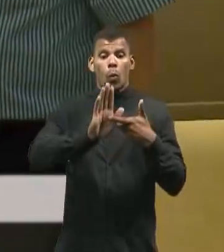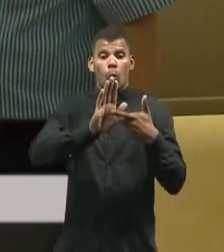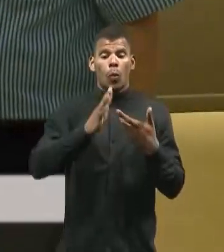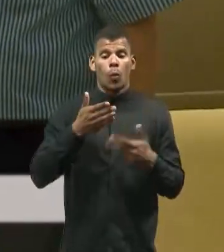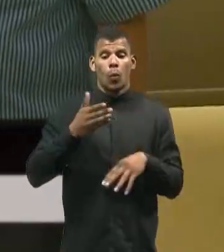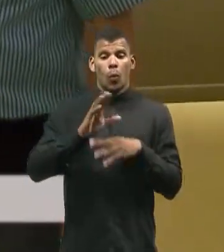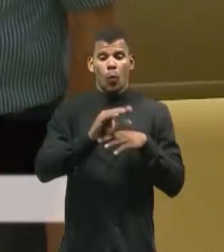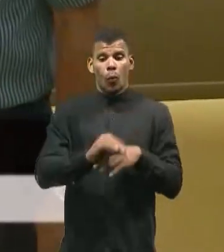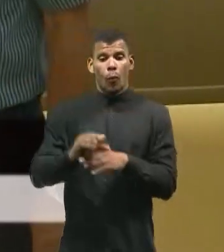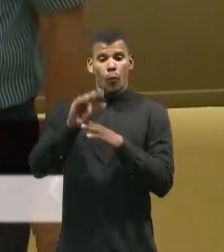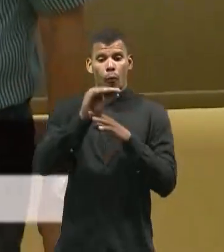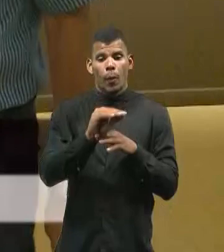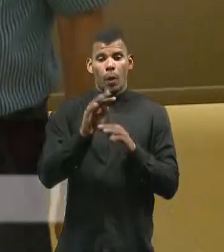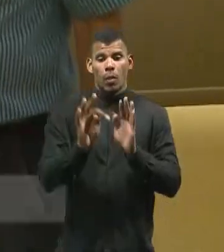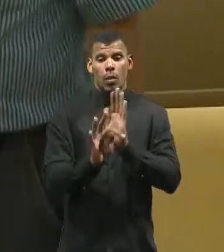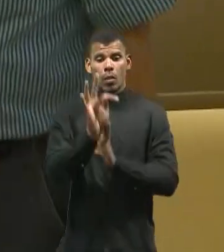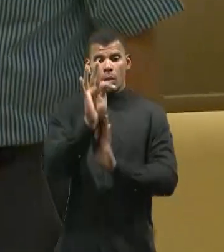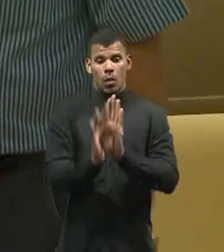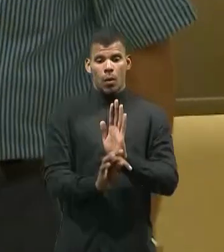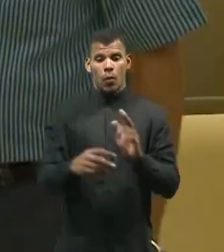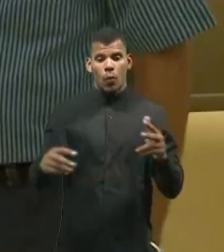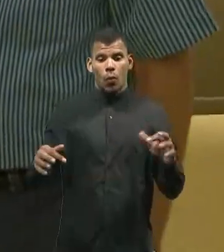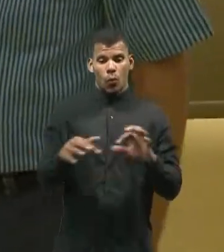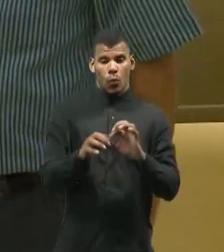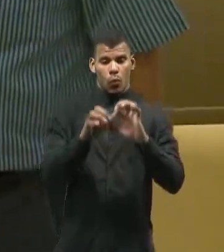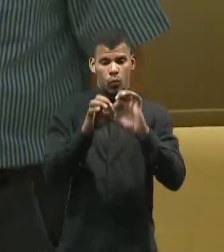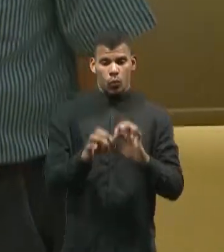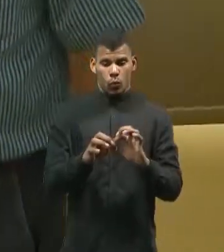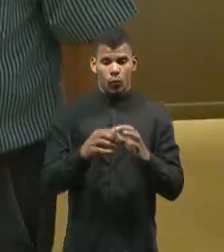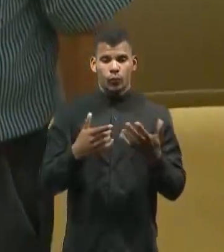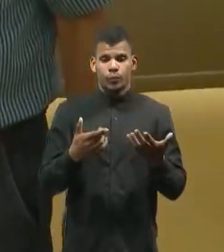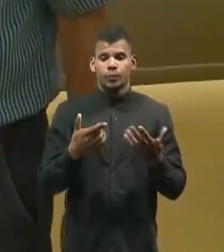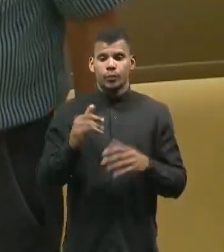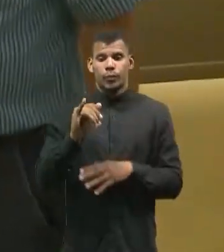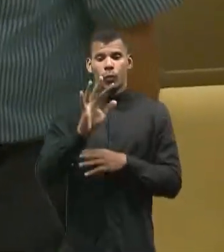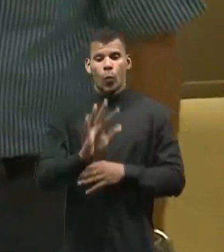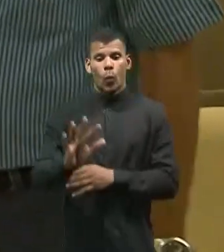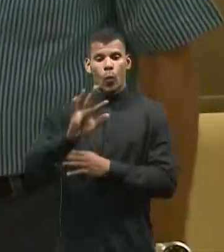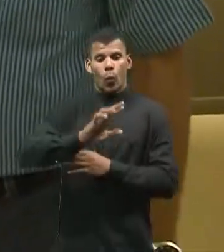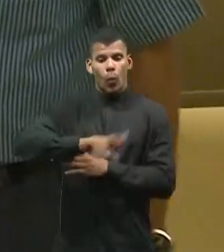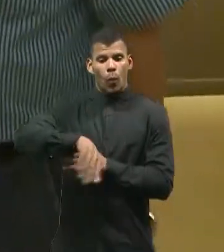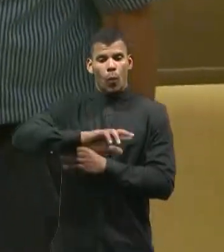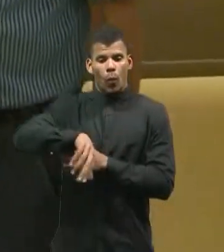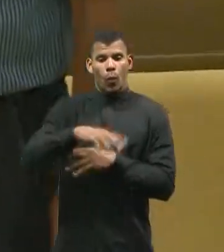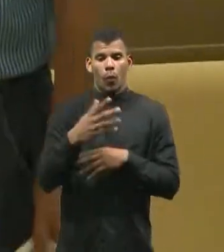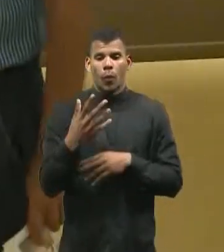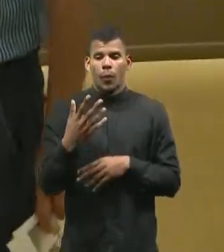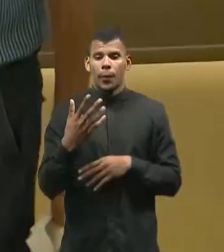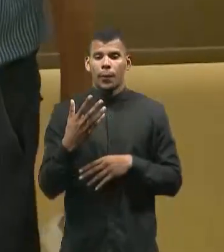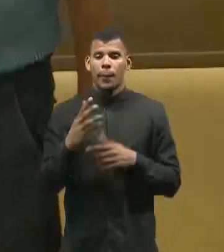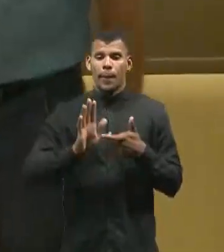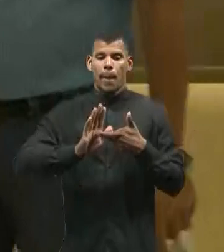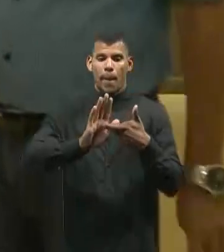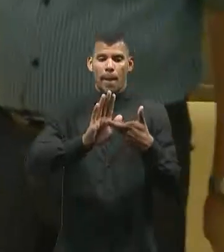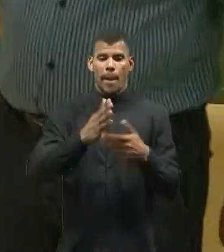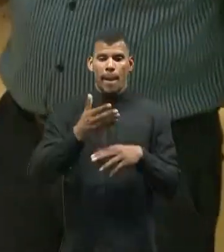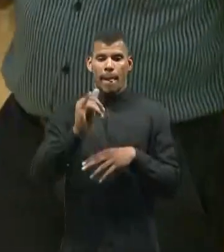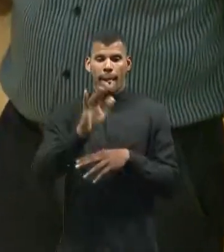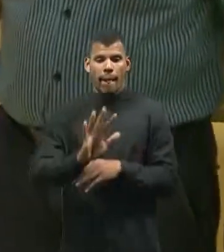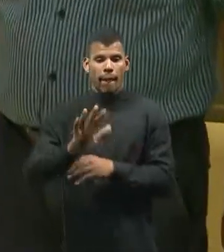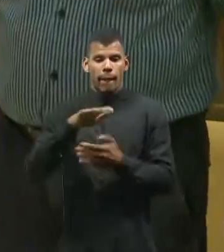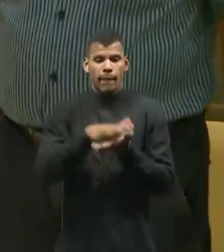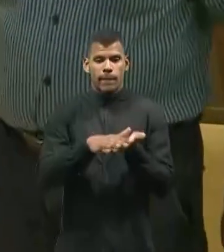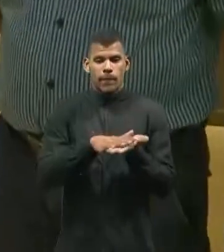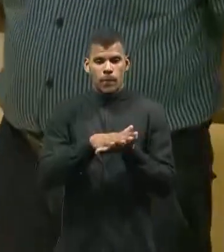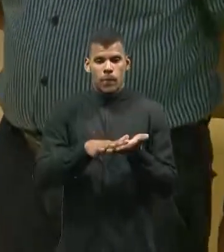as imagens e o texto, elas estão juntas. Nada é ilustrativo, nem a palavra ilustra a imagem, nem a